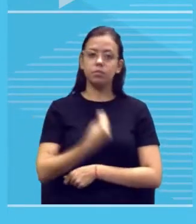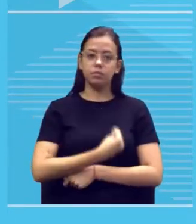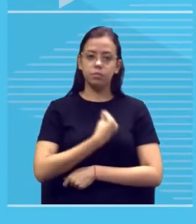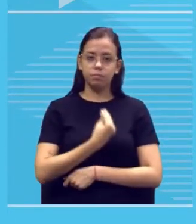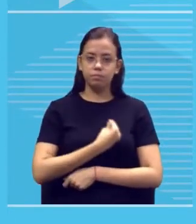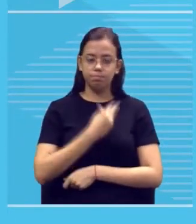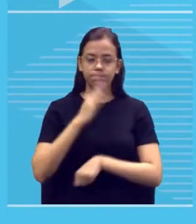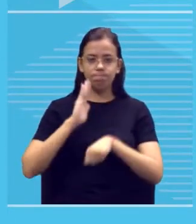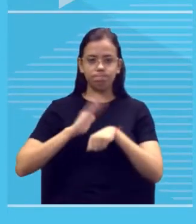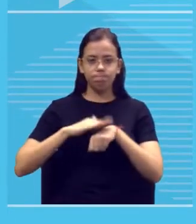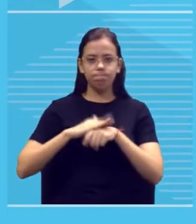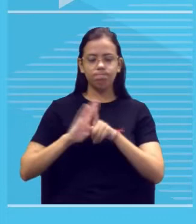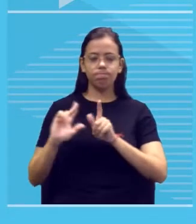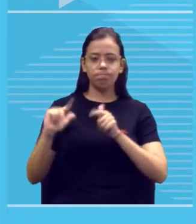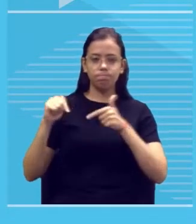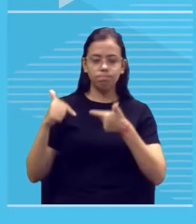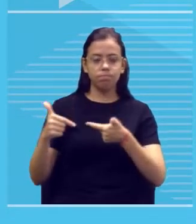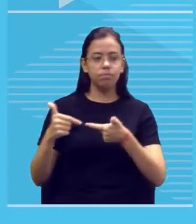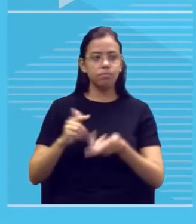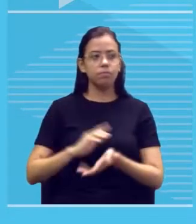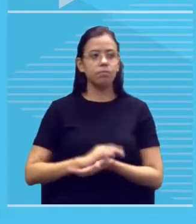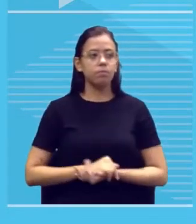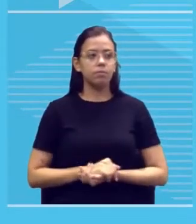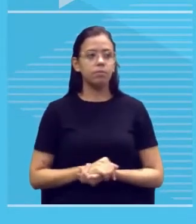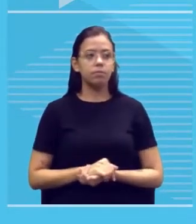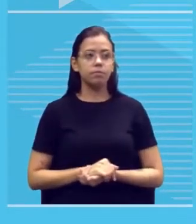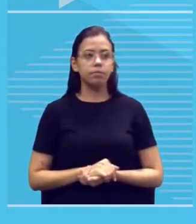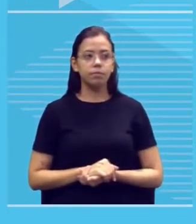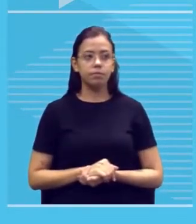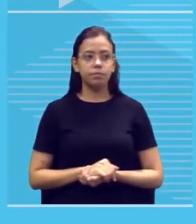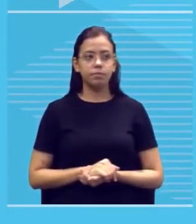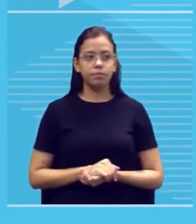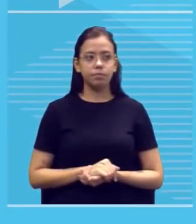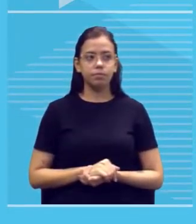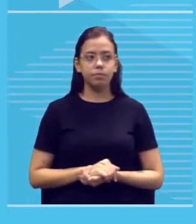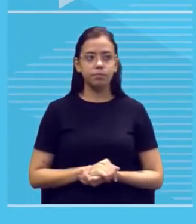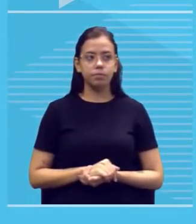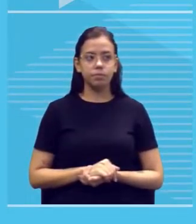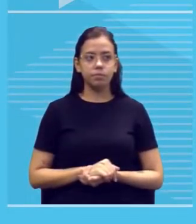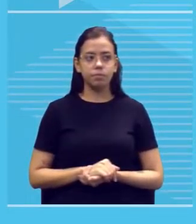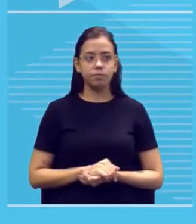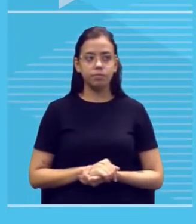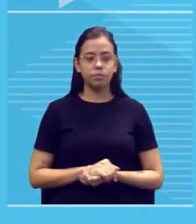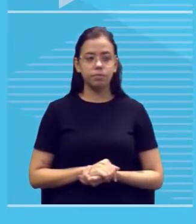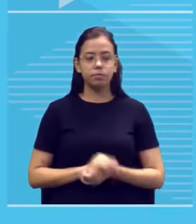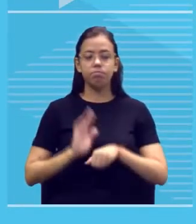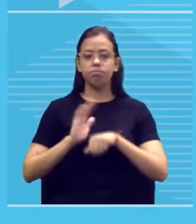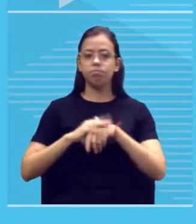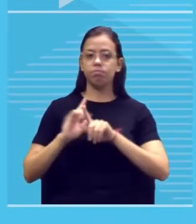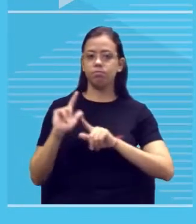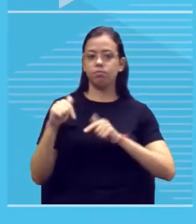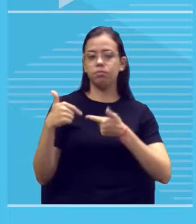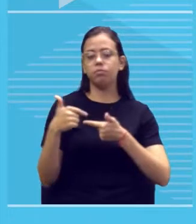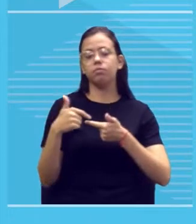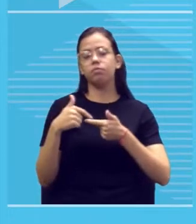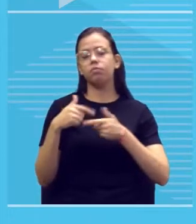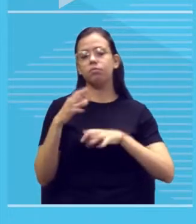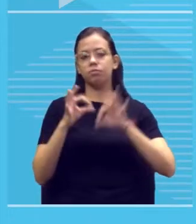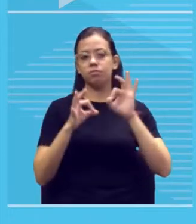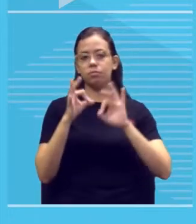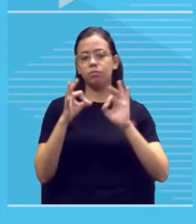ação então ele agia na construção das suas